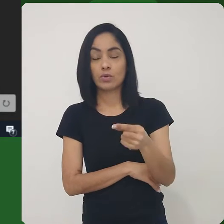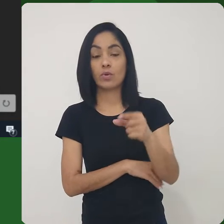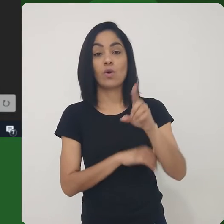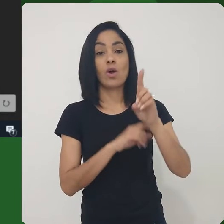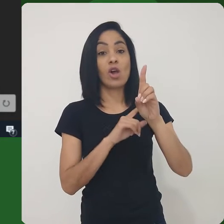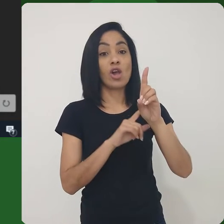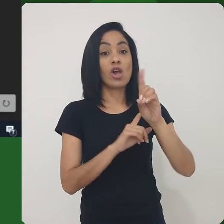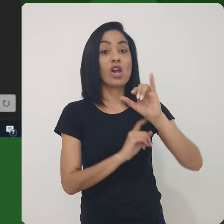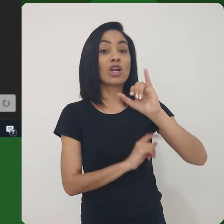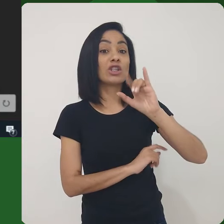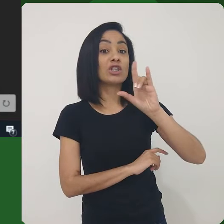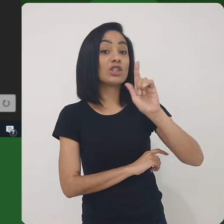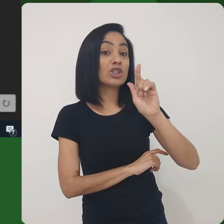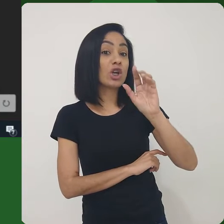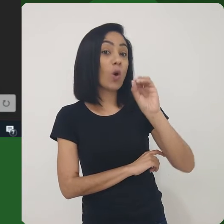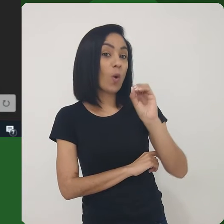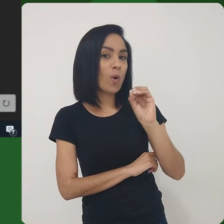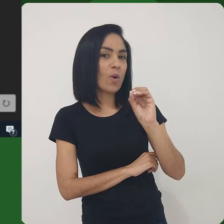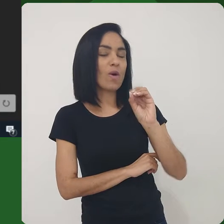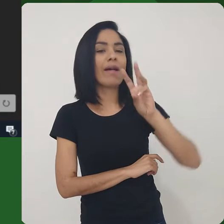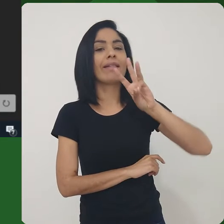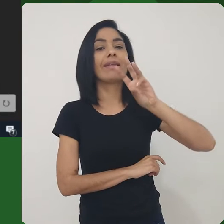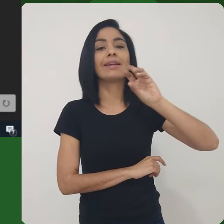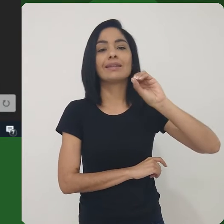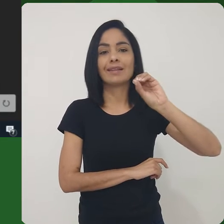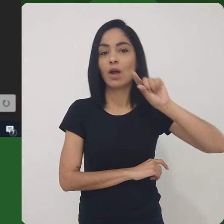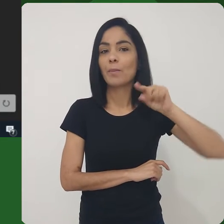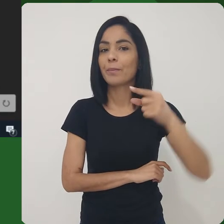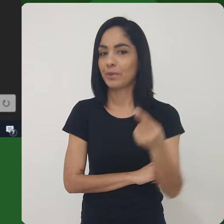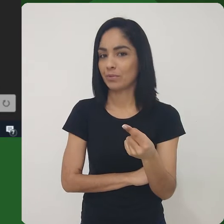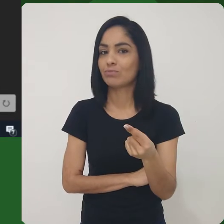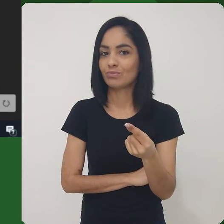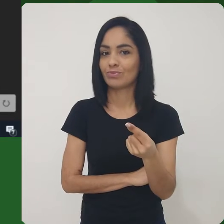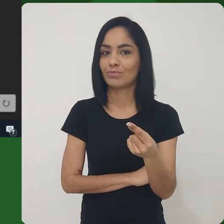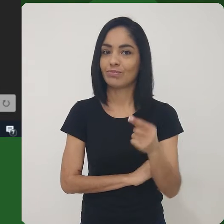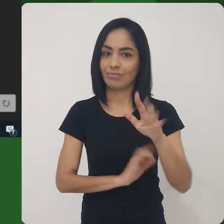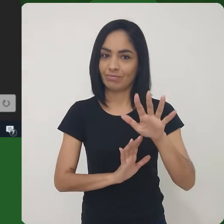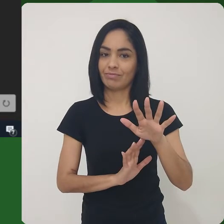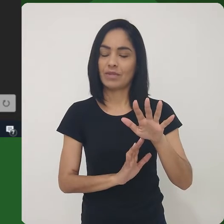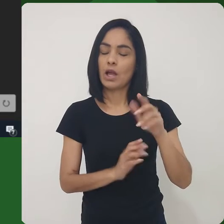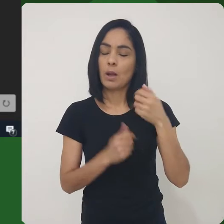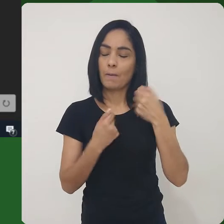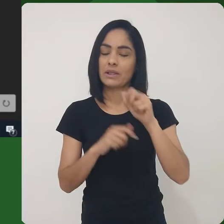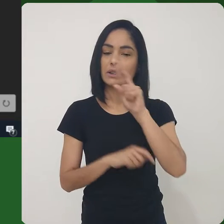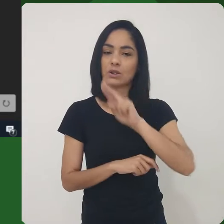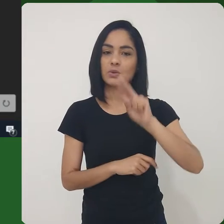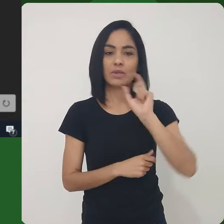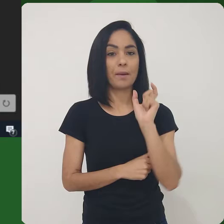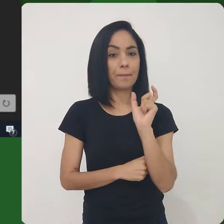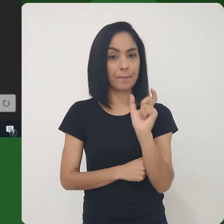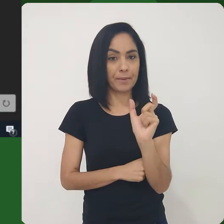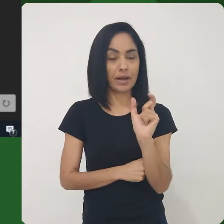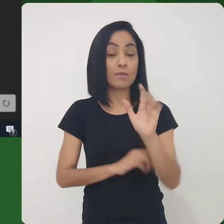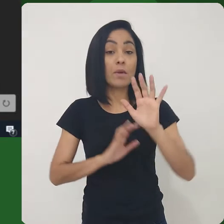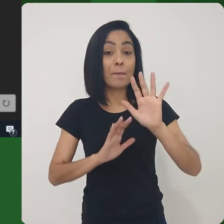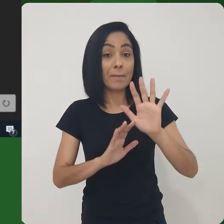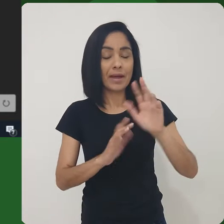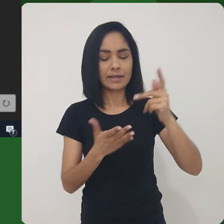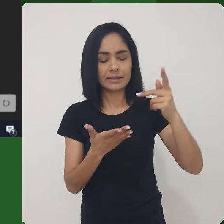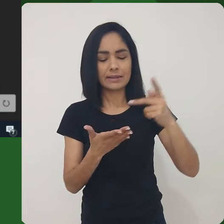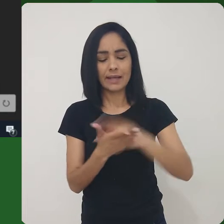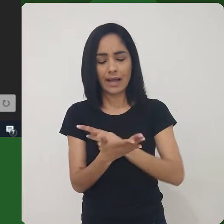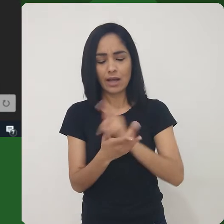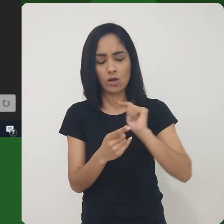digo, 30 mil unidades de matéria-prima. Ok? Então, usa a expressão digo. Agora, caso o erro